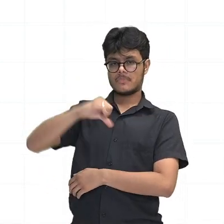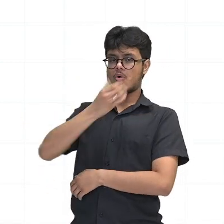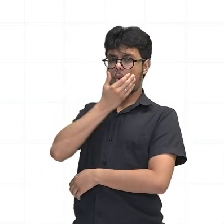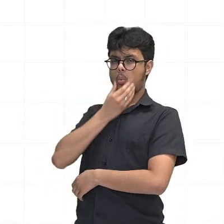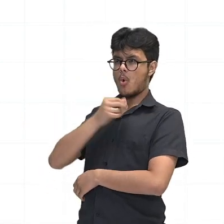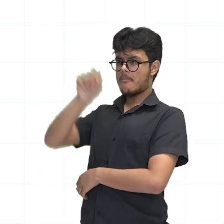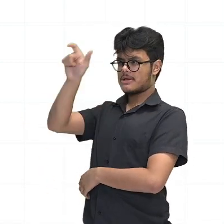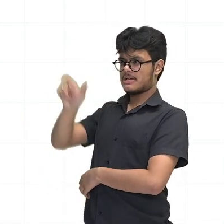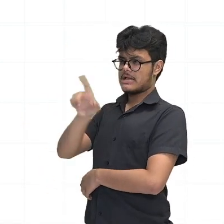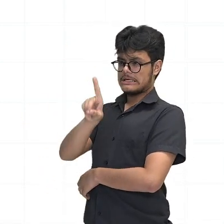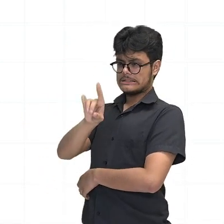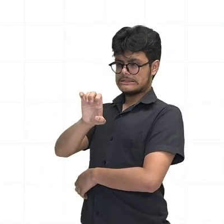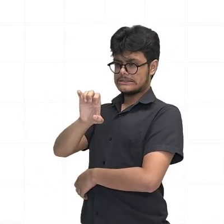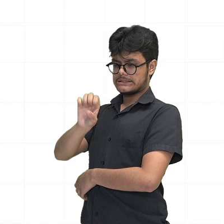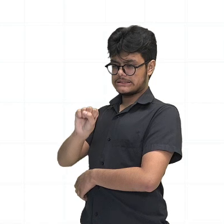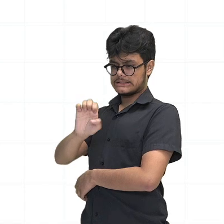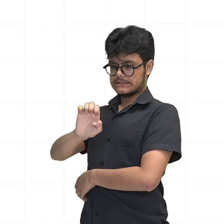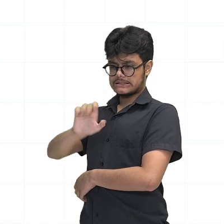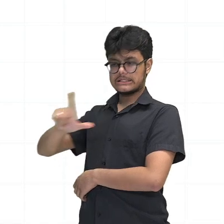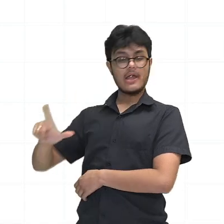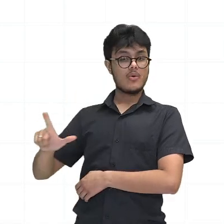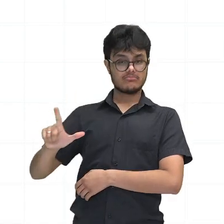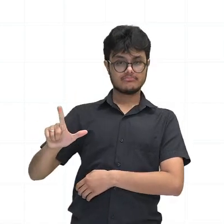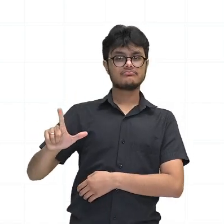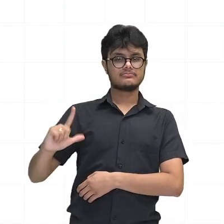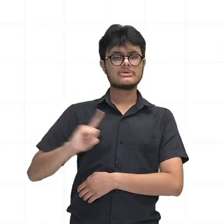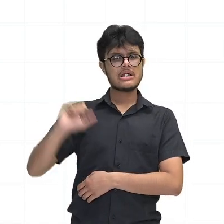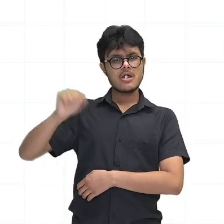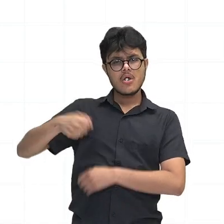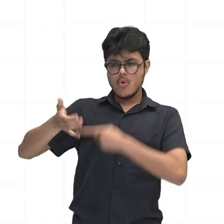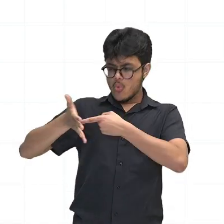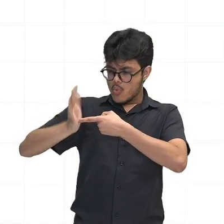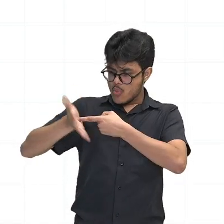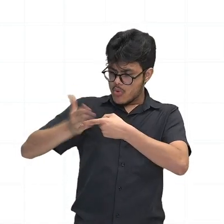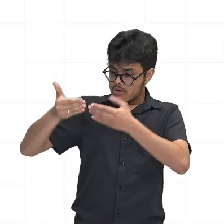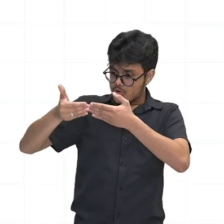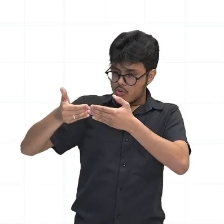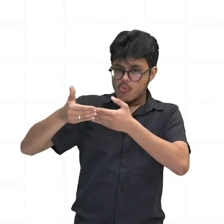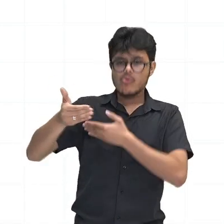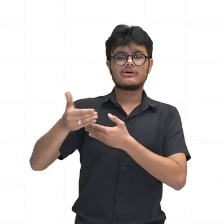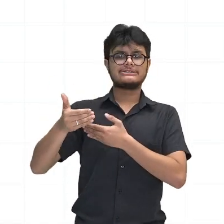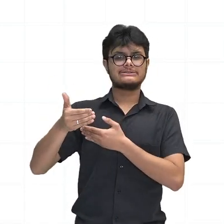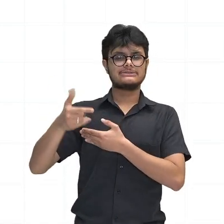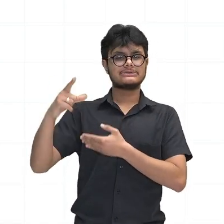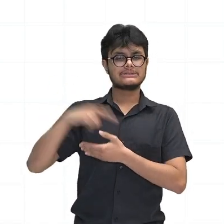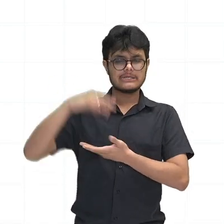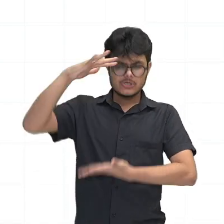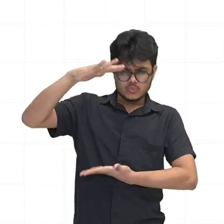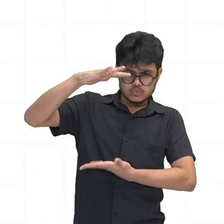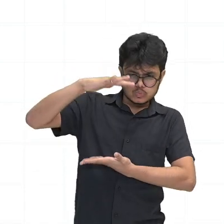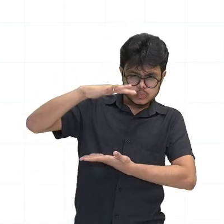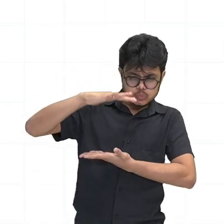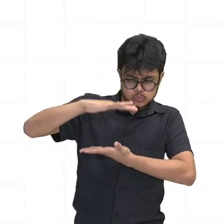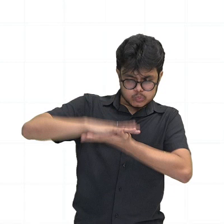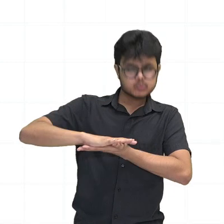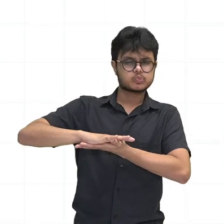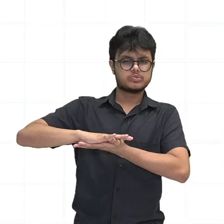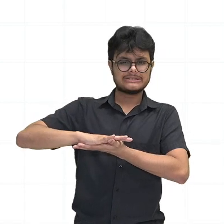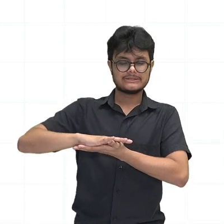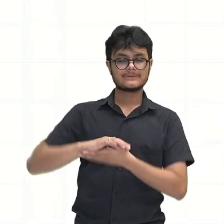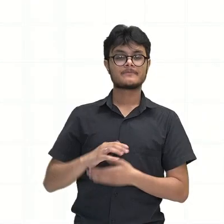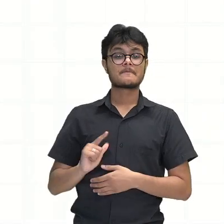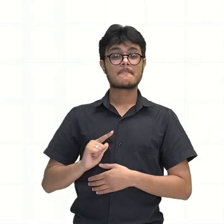esse senhor da foto, desenvolveu o primeiro motor de ignição por compressão de carga compactada. E aqui a gente